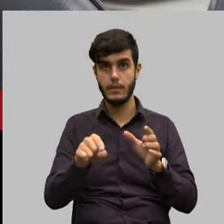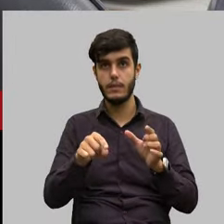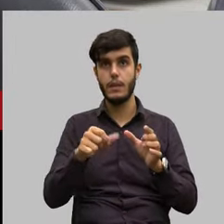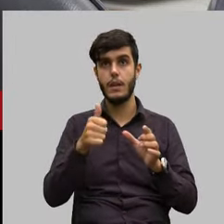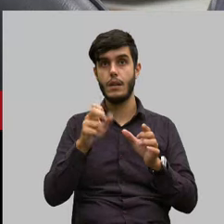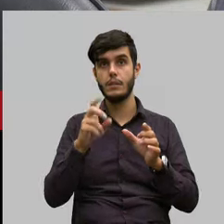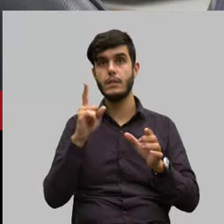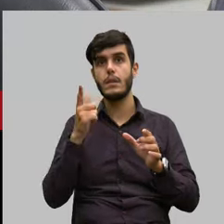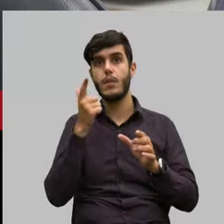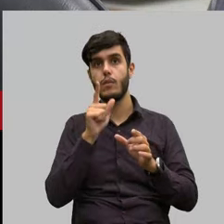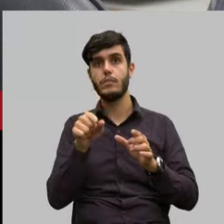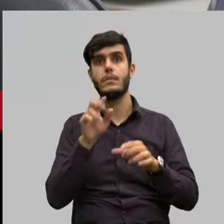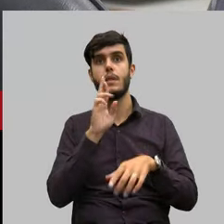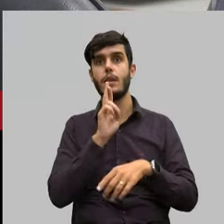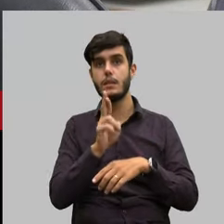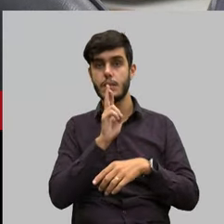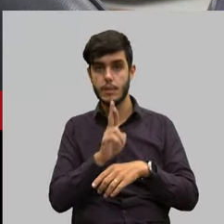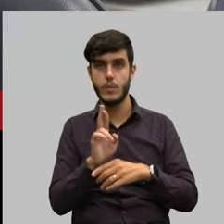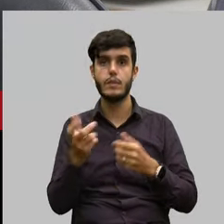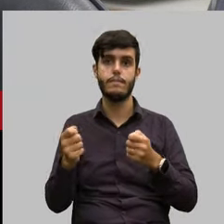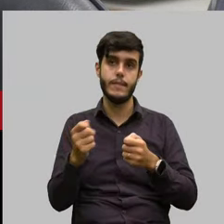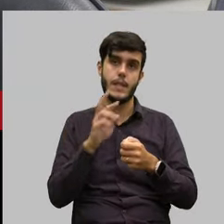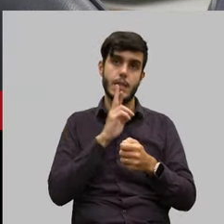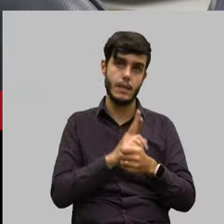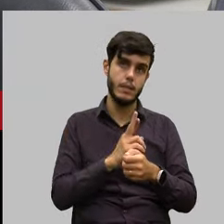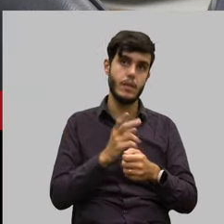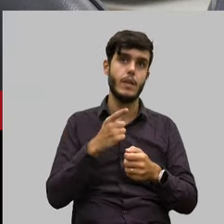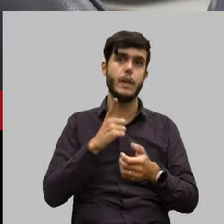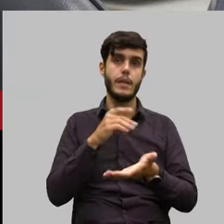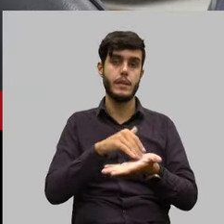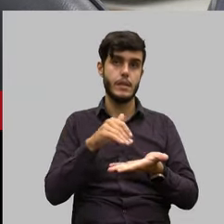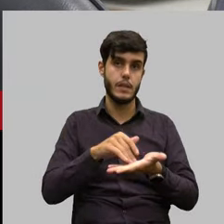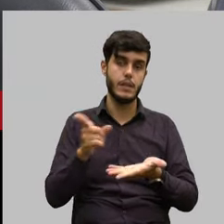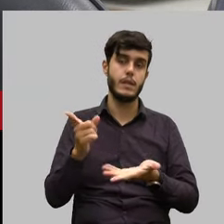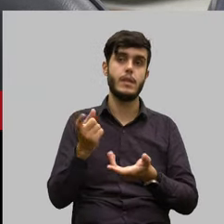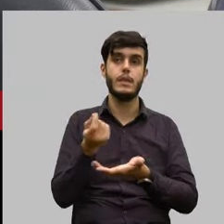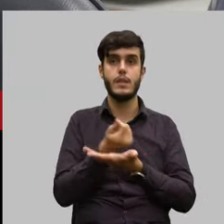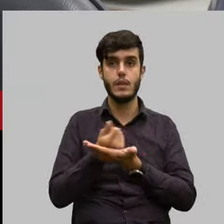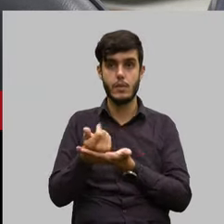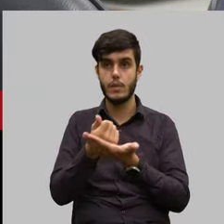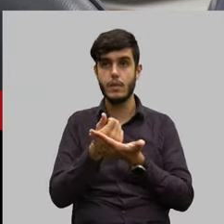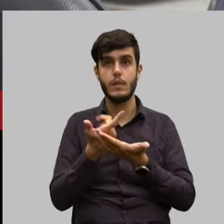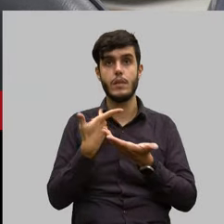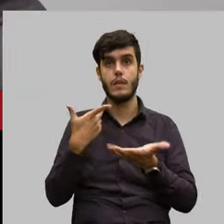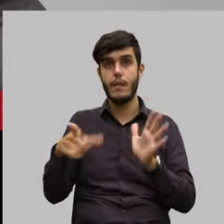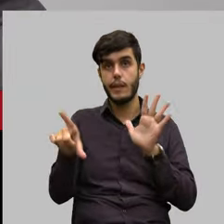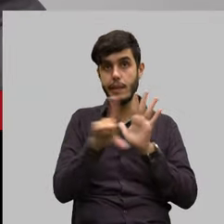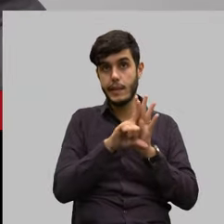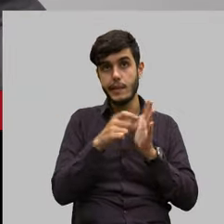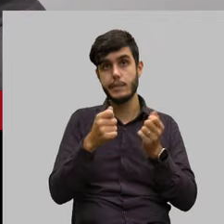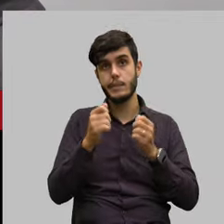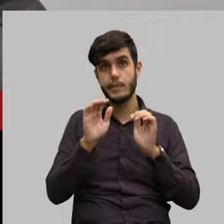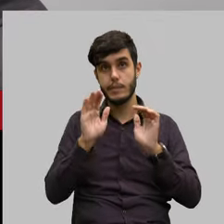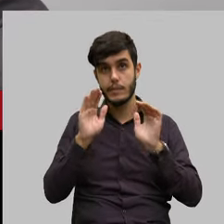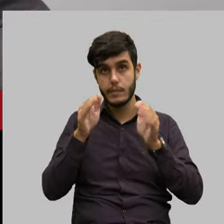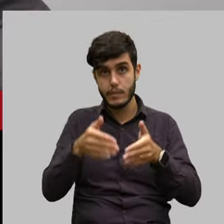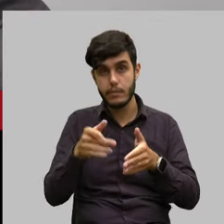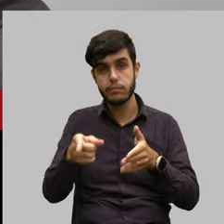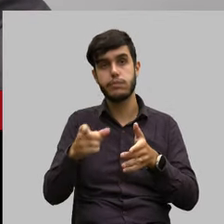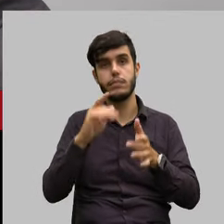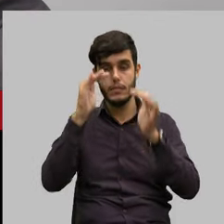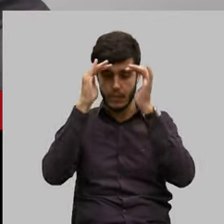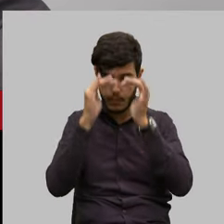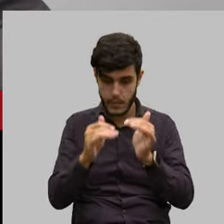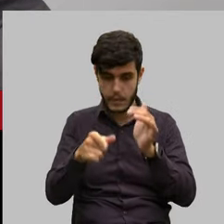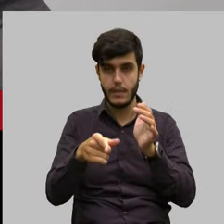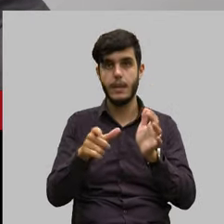trazer aqui as respostas o fato é a senhora e o secretário de fazenda estão descumprindo a lei eh e eu espero que a